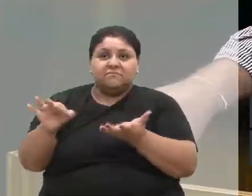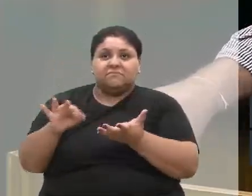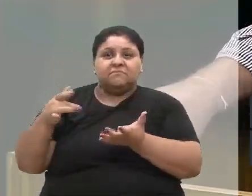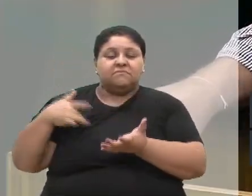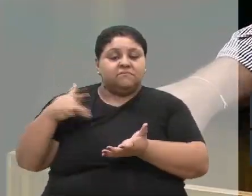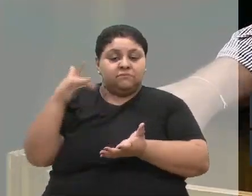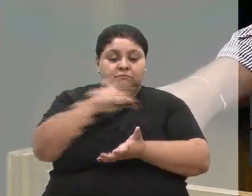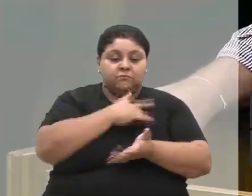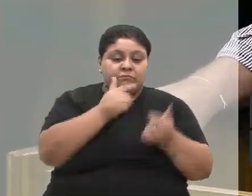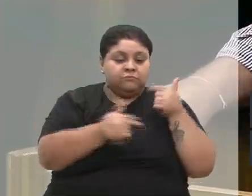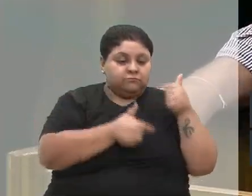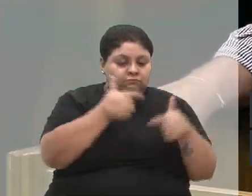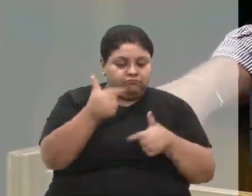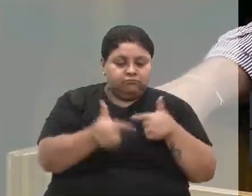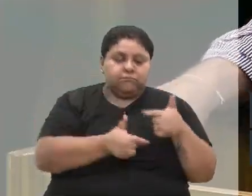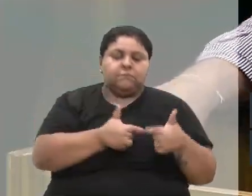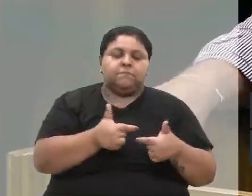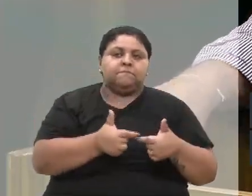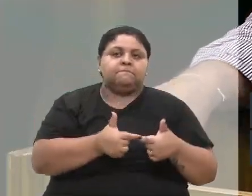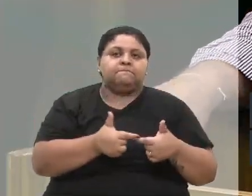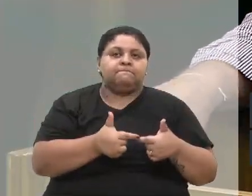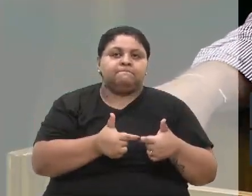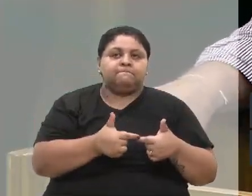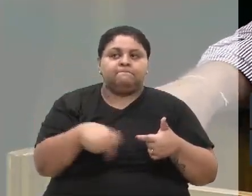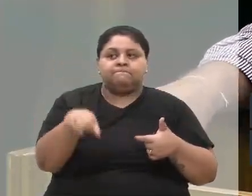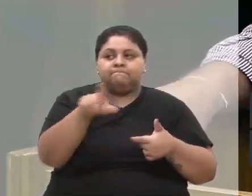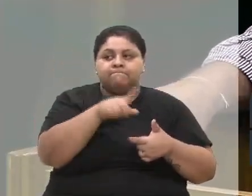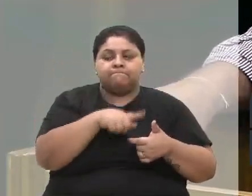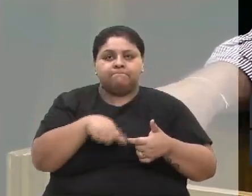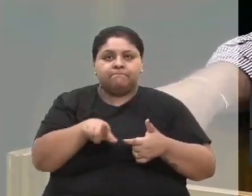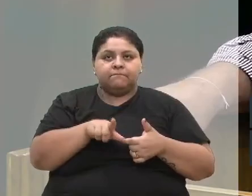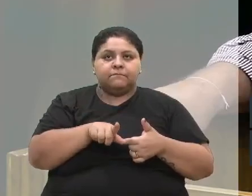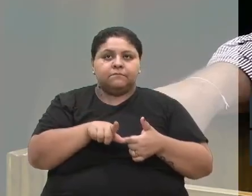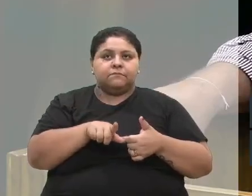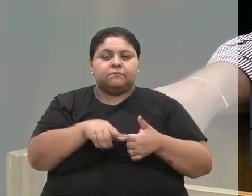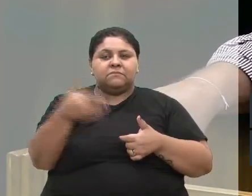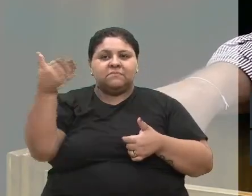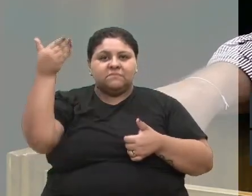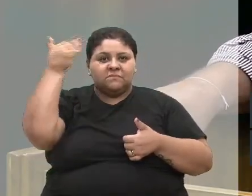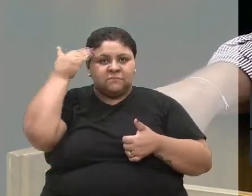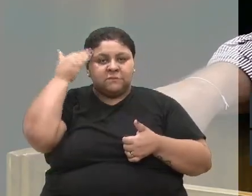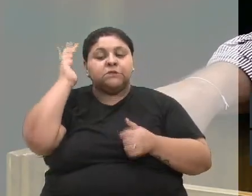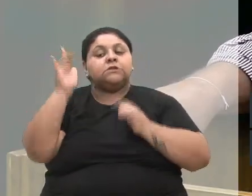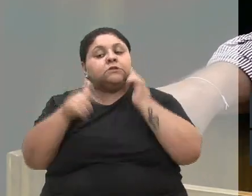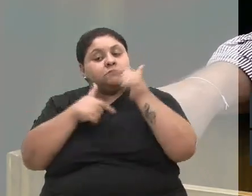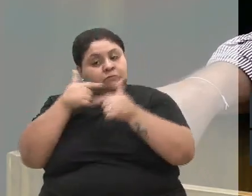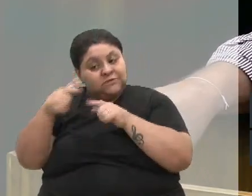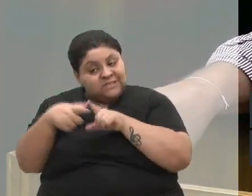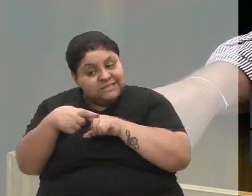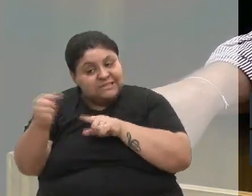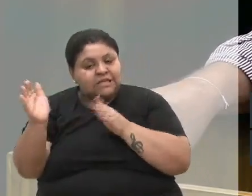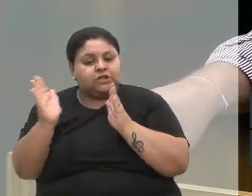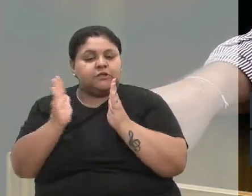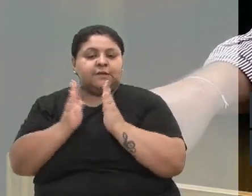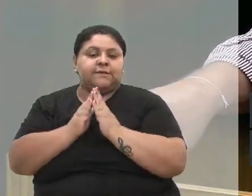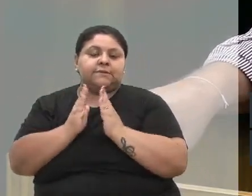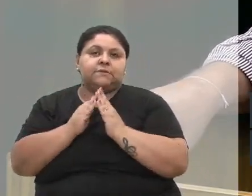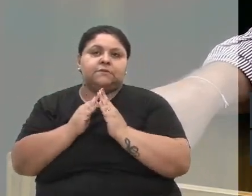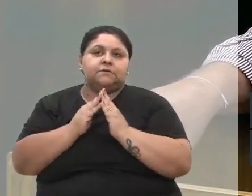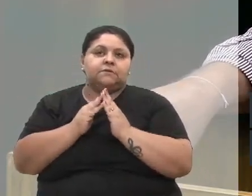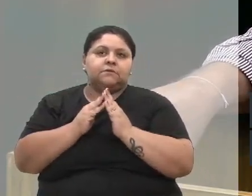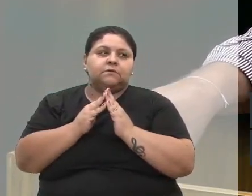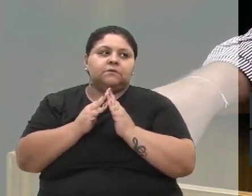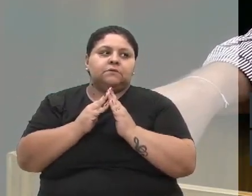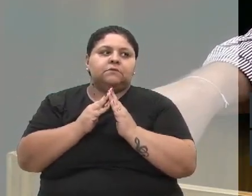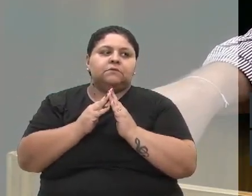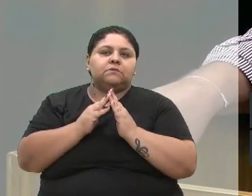do trabalhador, quando a gente sabe que o trabalhador sai de casa, a questão...